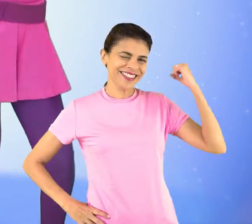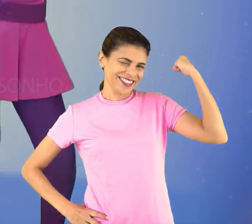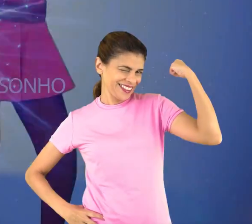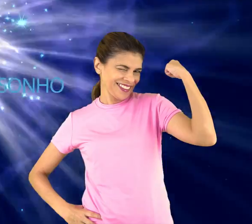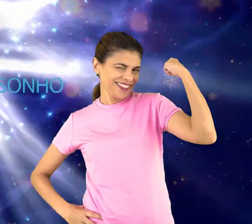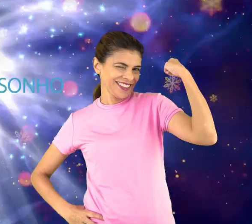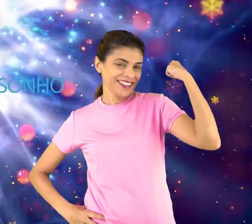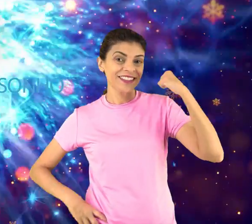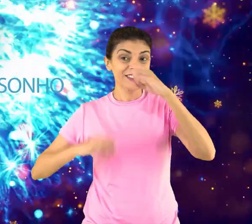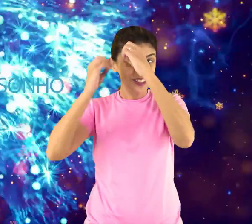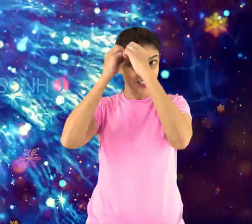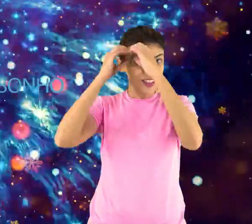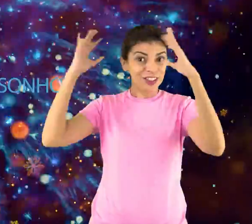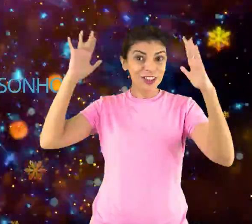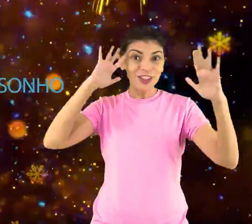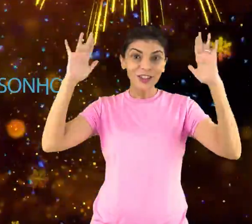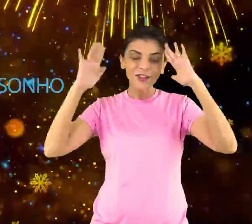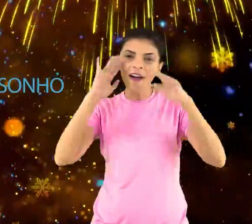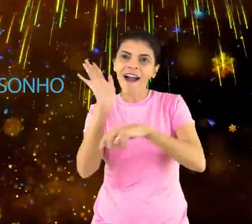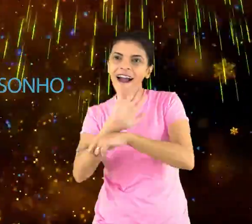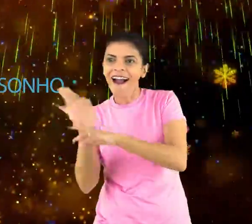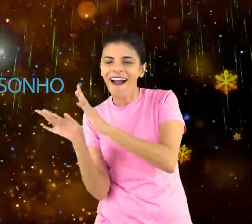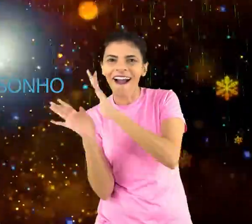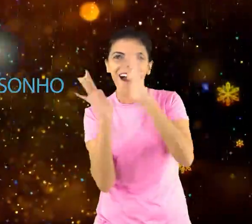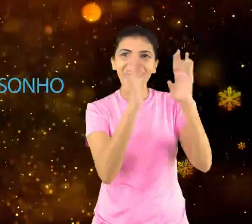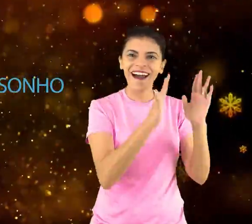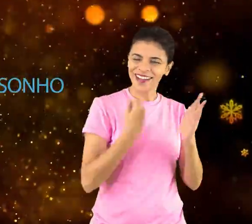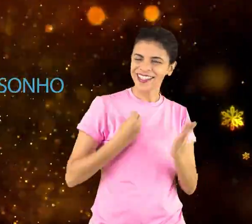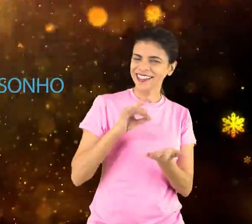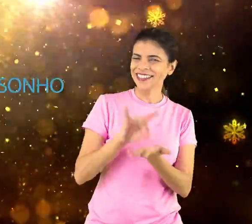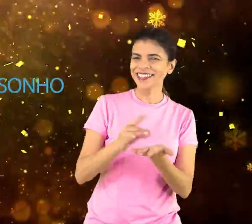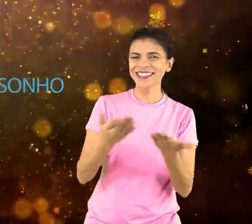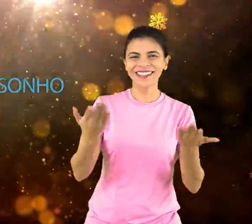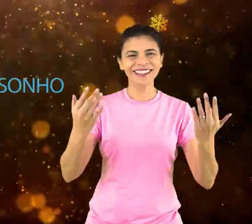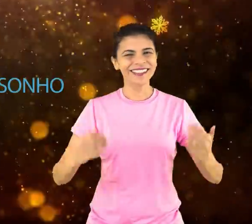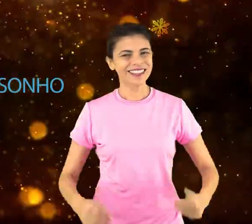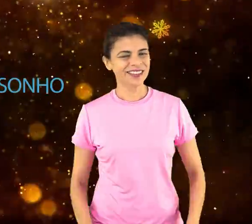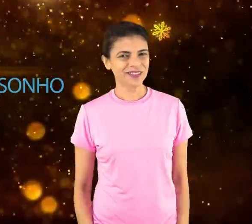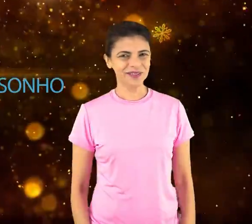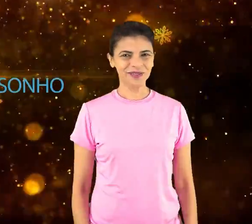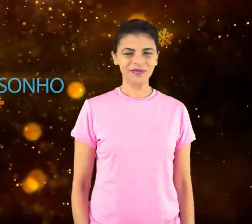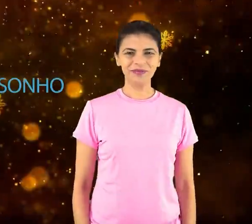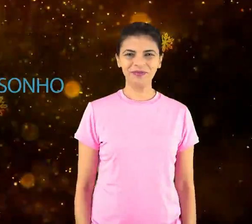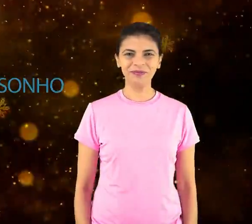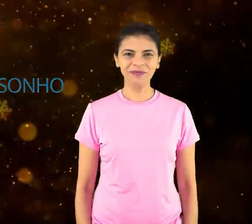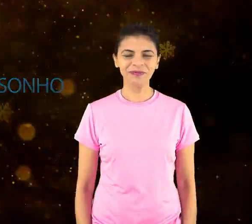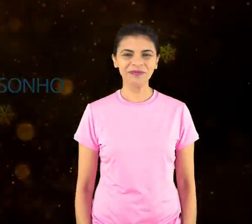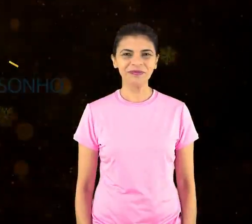Aqui você pode viver o seu sonho.